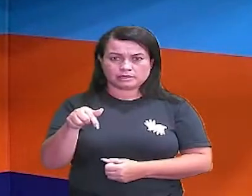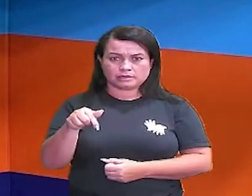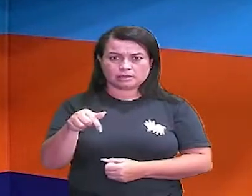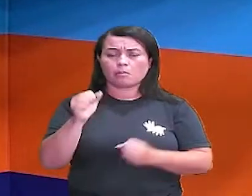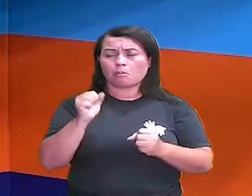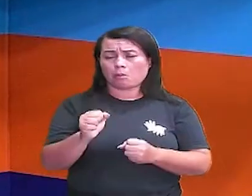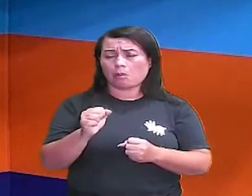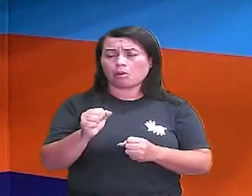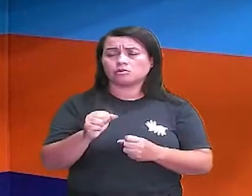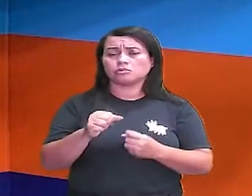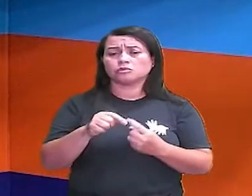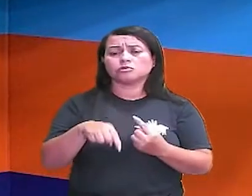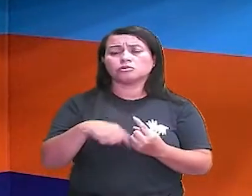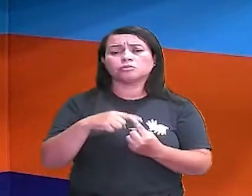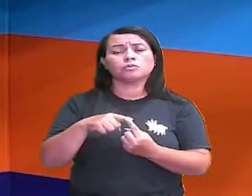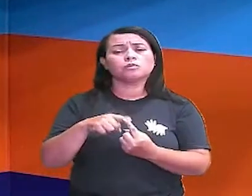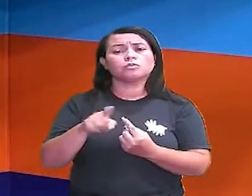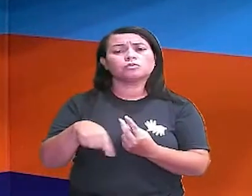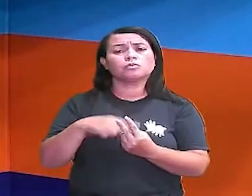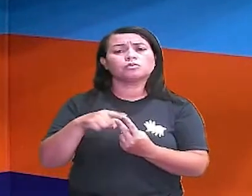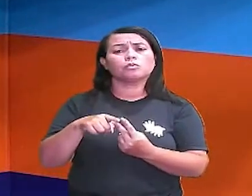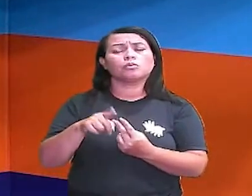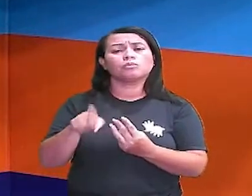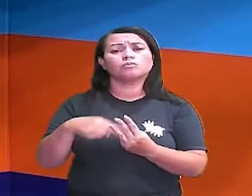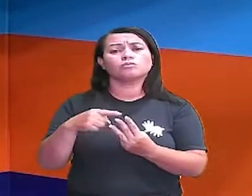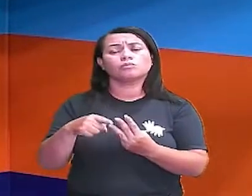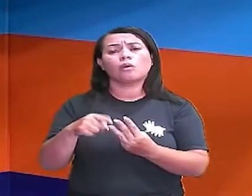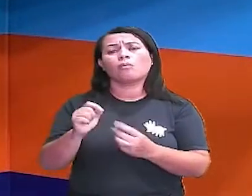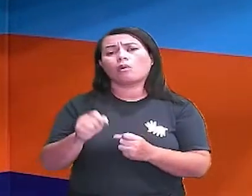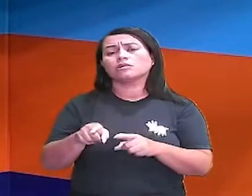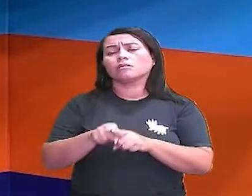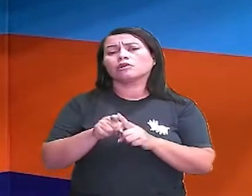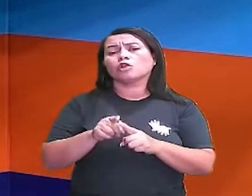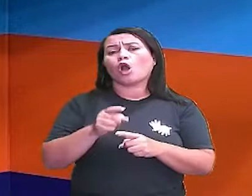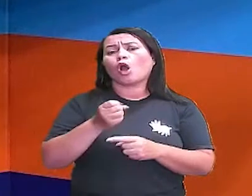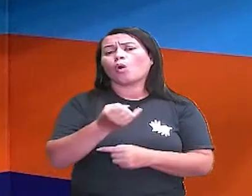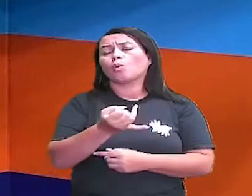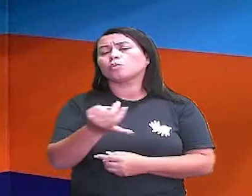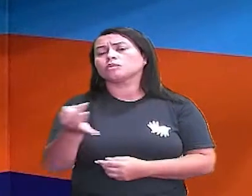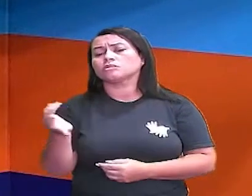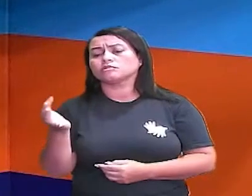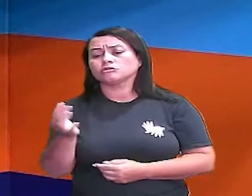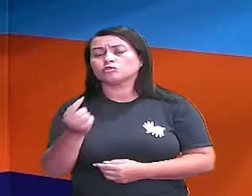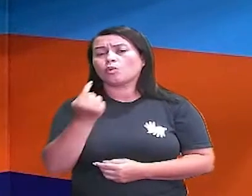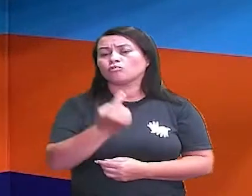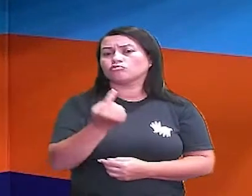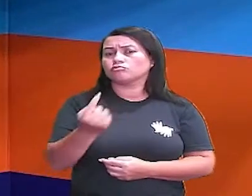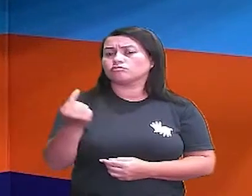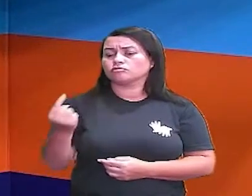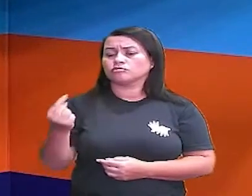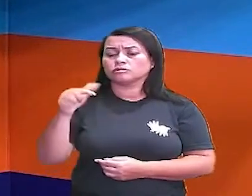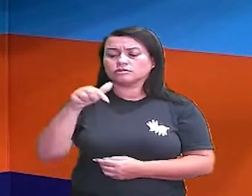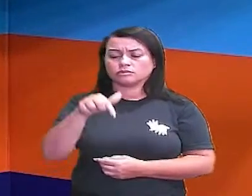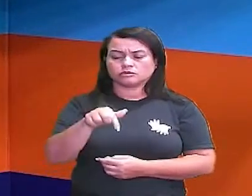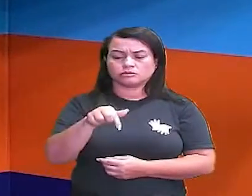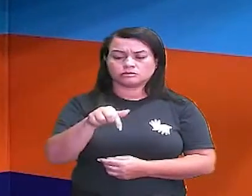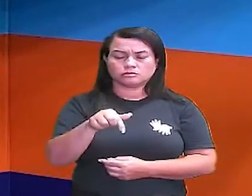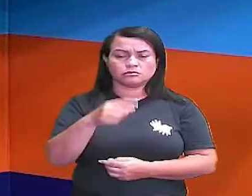posso passar com o dedo, posso só ir contando os números, e aí eu vou passar um por um 7 vezes, tá